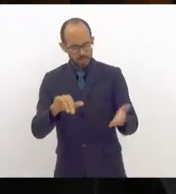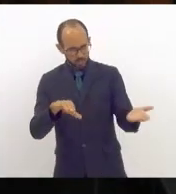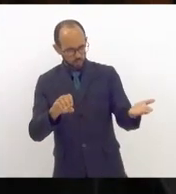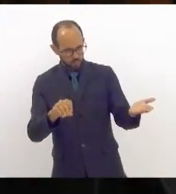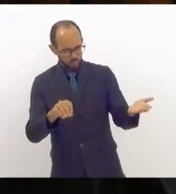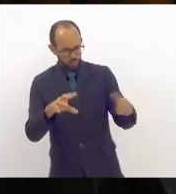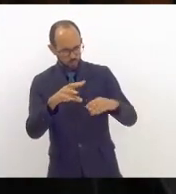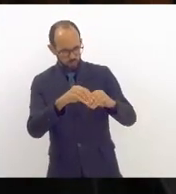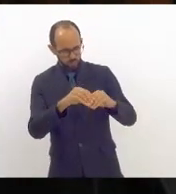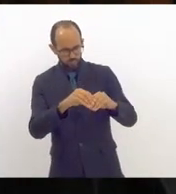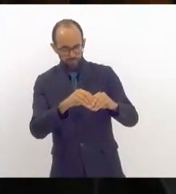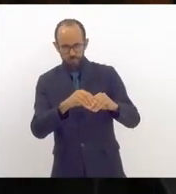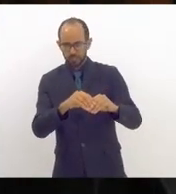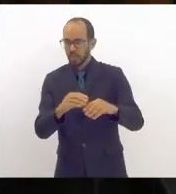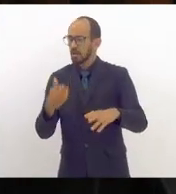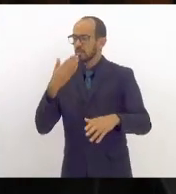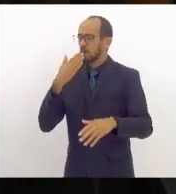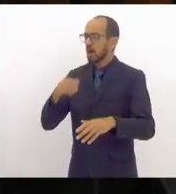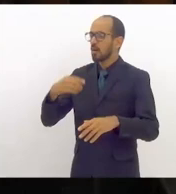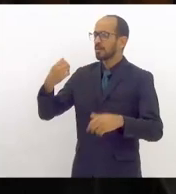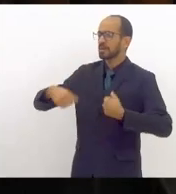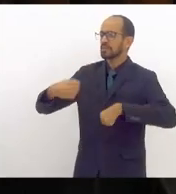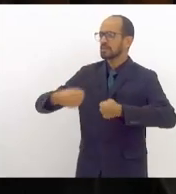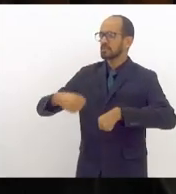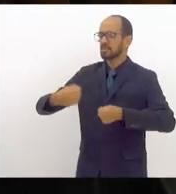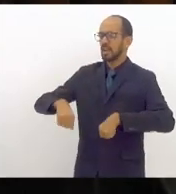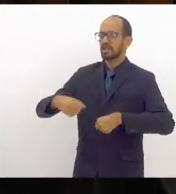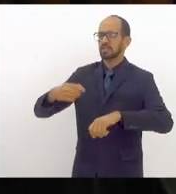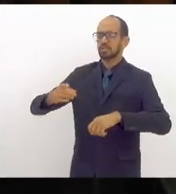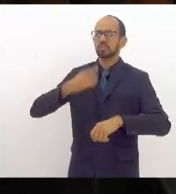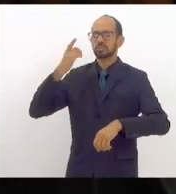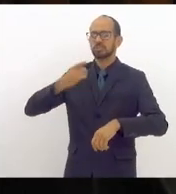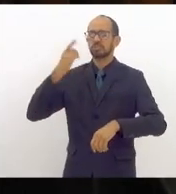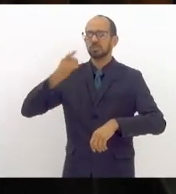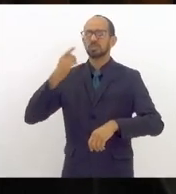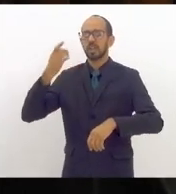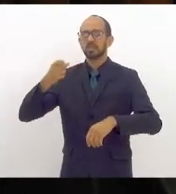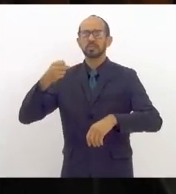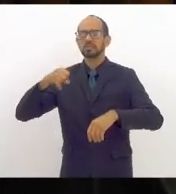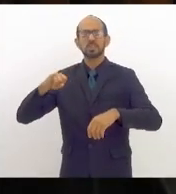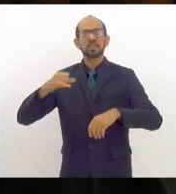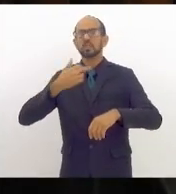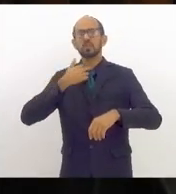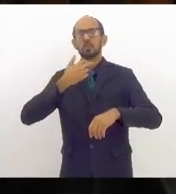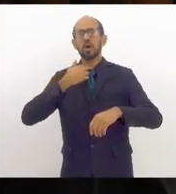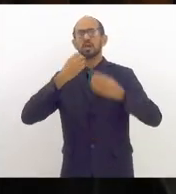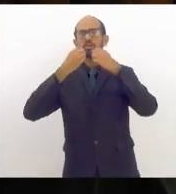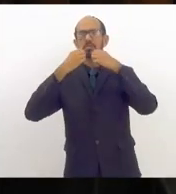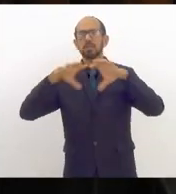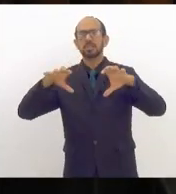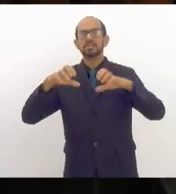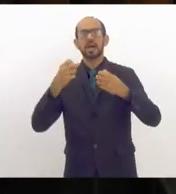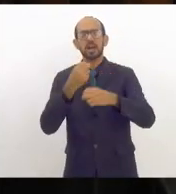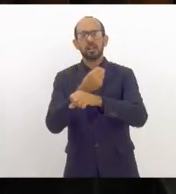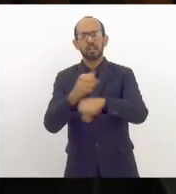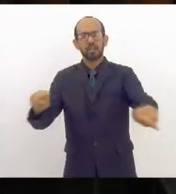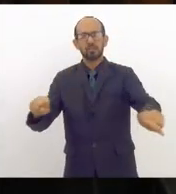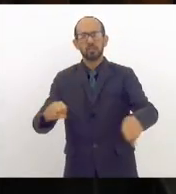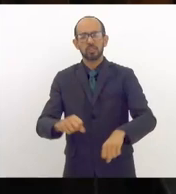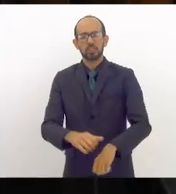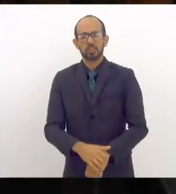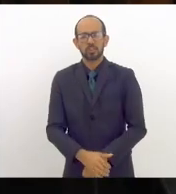Parlamento se nós não podemos nos expressar sem amarras Para que serve o Parlamento